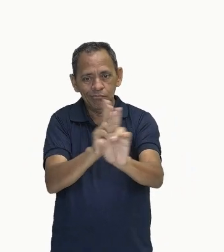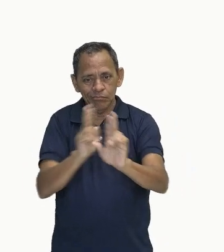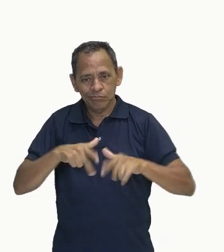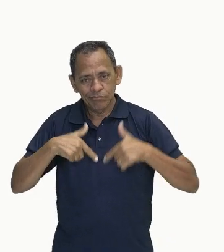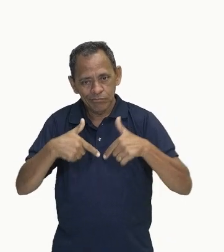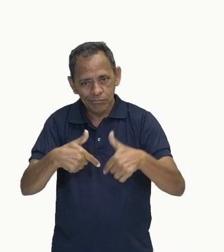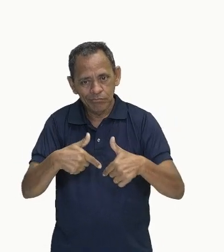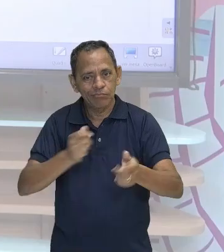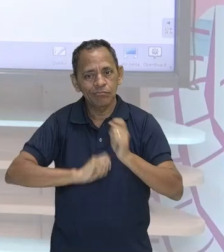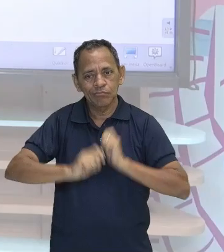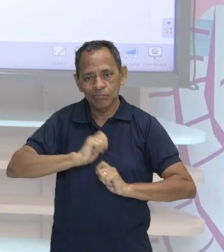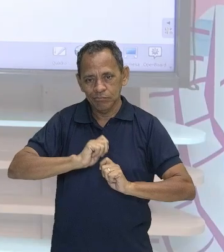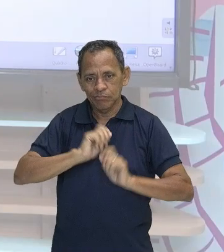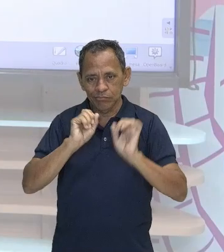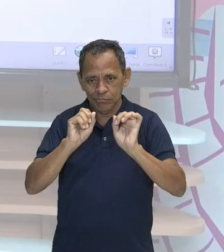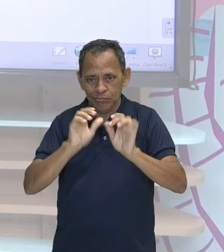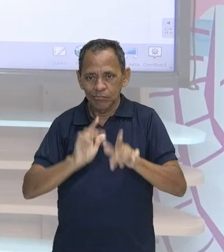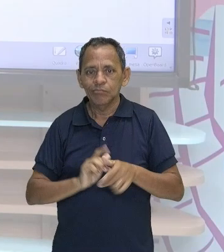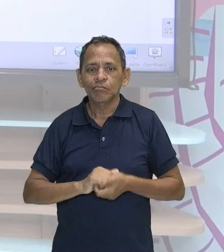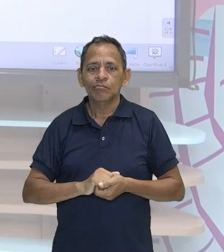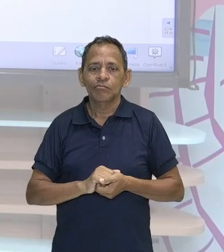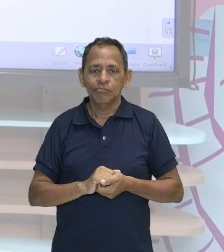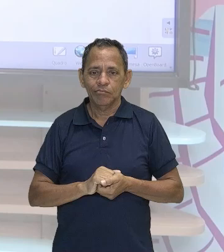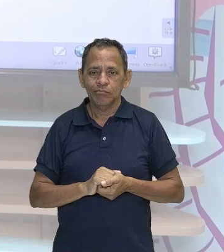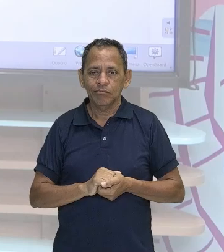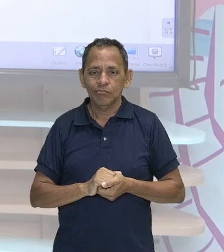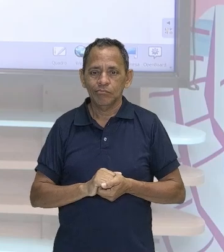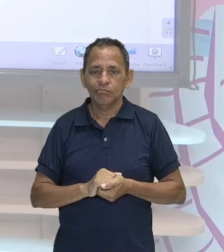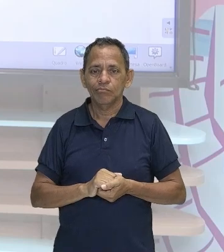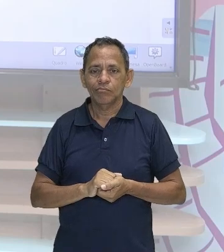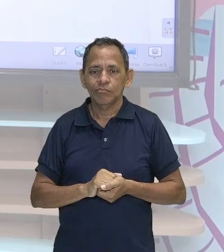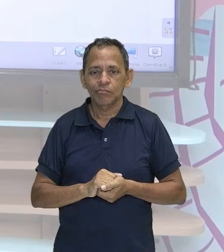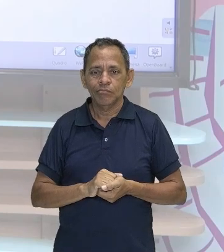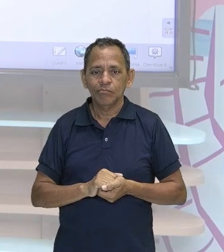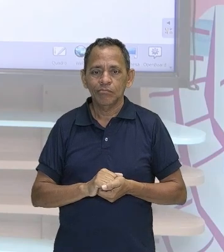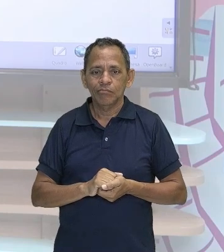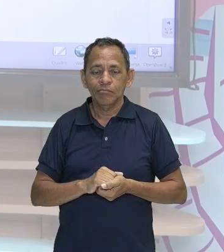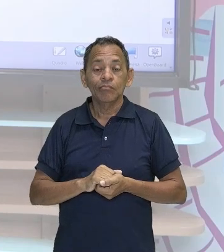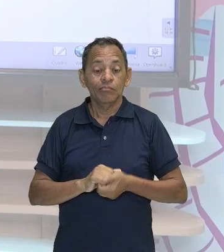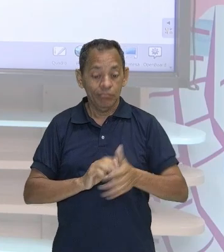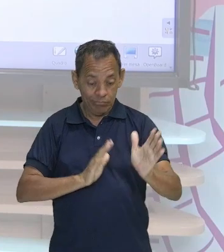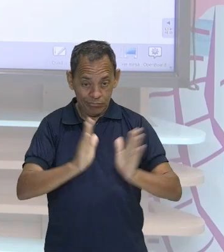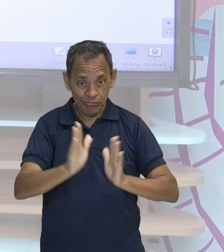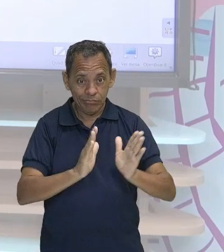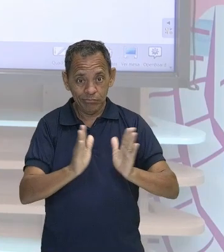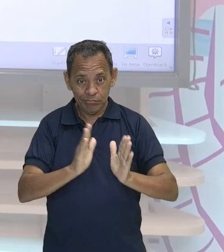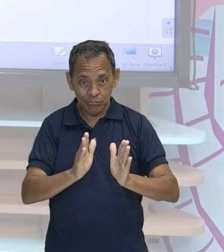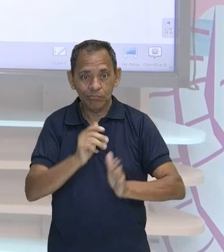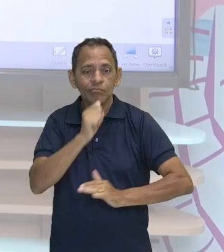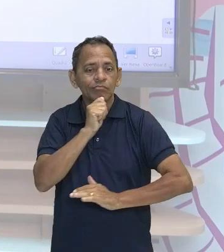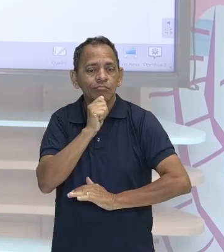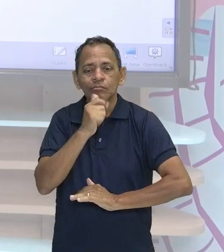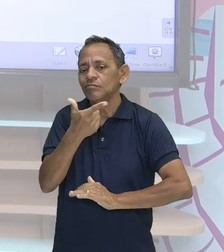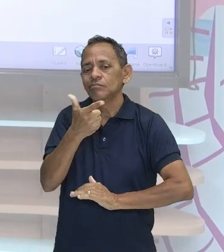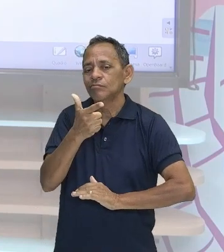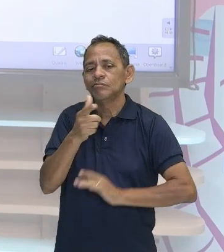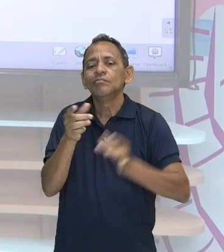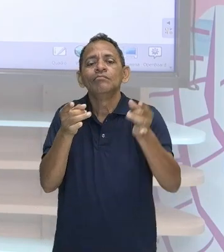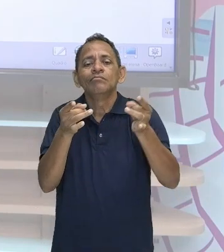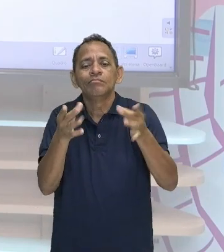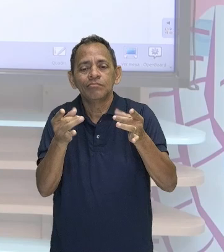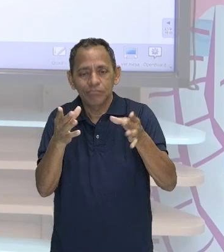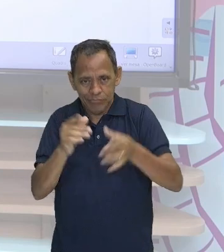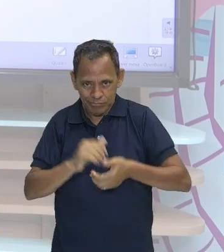atividades econômicas, né? Até então, durante esse período, né, ainda não tinha essa